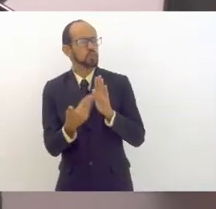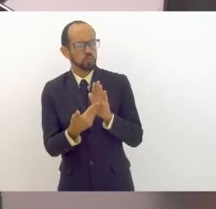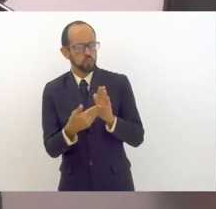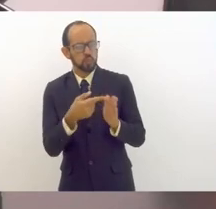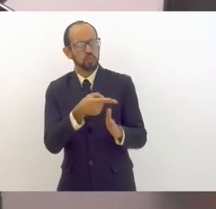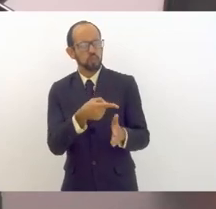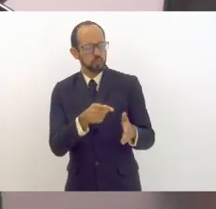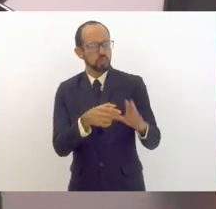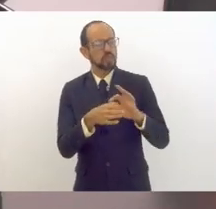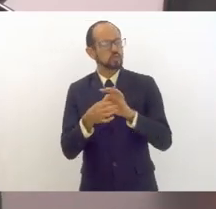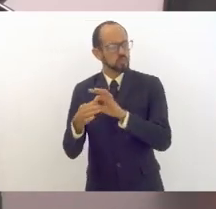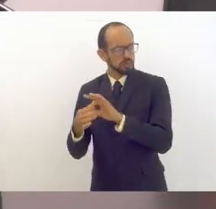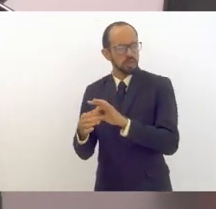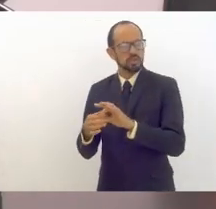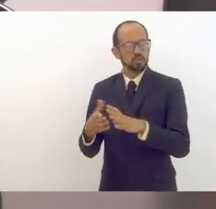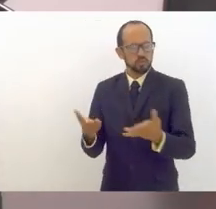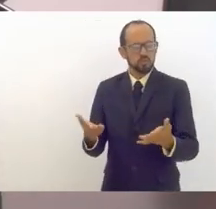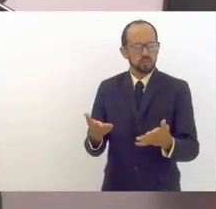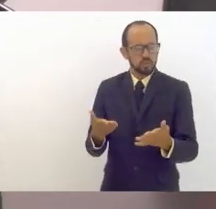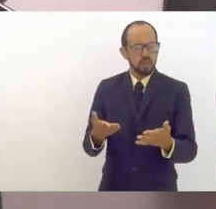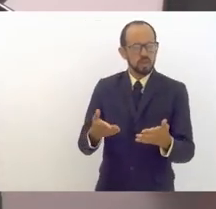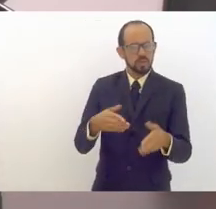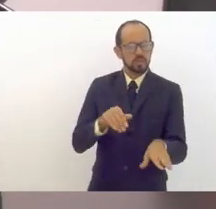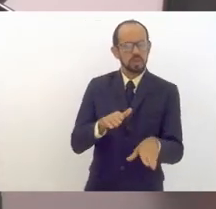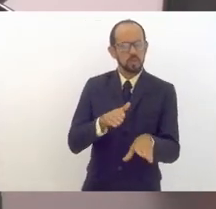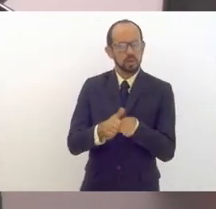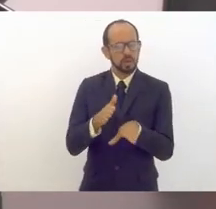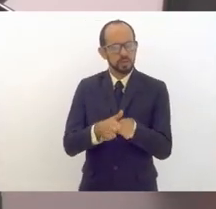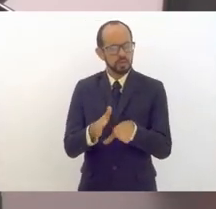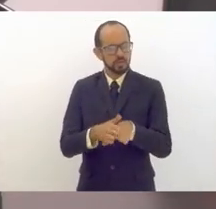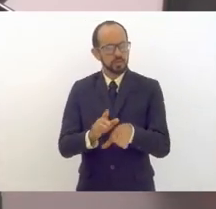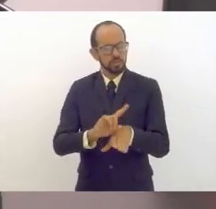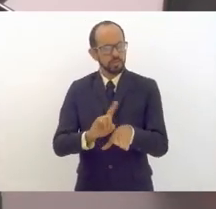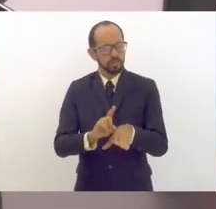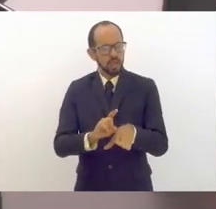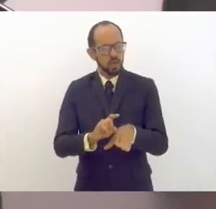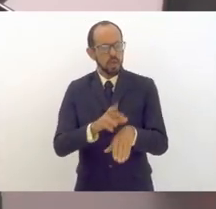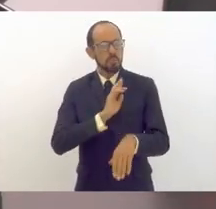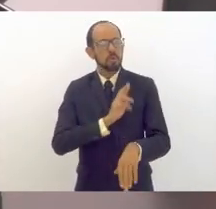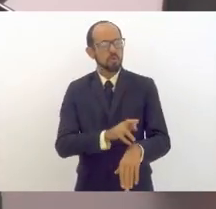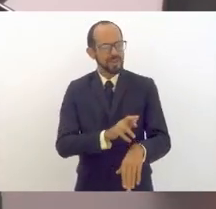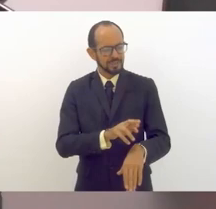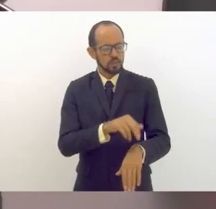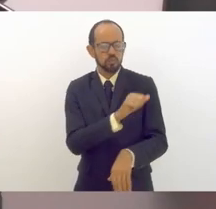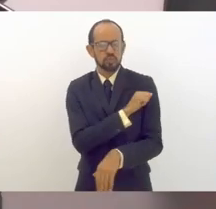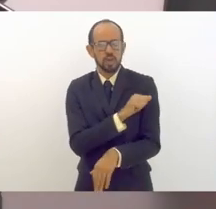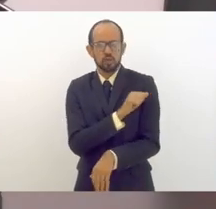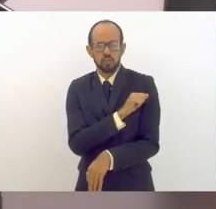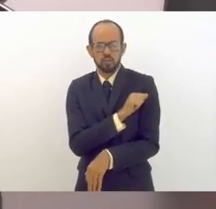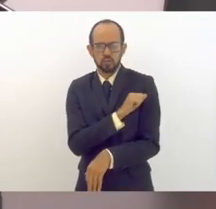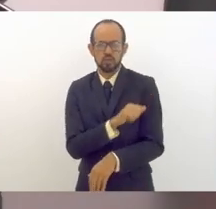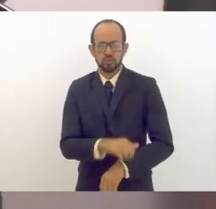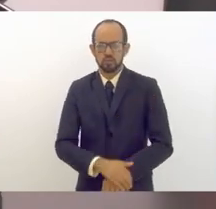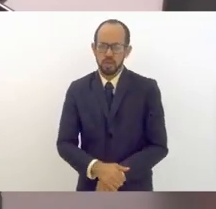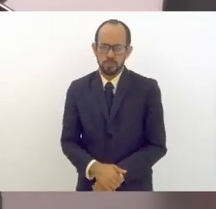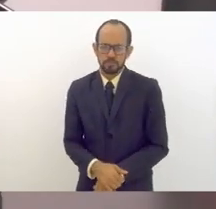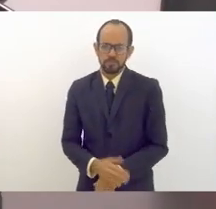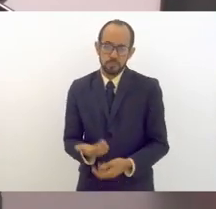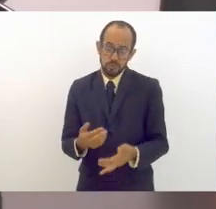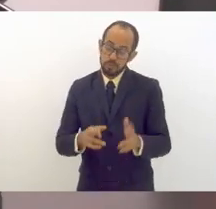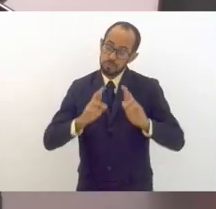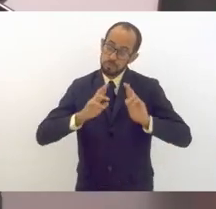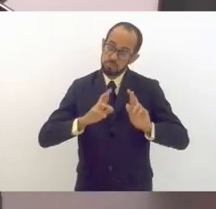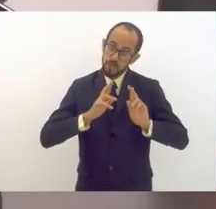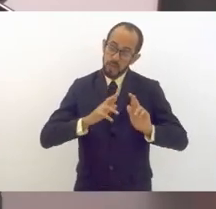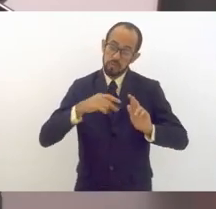dessa realidade concreta, né, de orientação de não retenção de alunos. E eu esperava realmente que a gente tivesse aqui algum debate